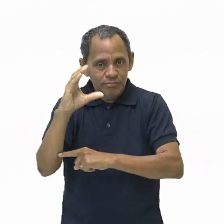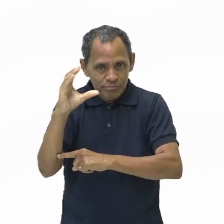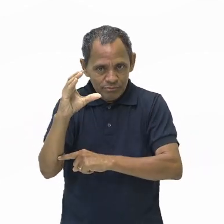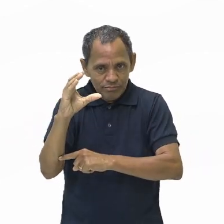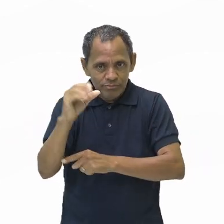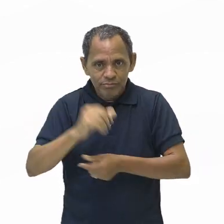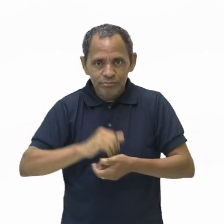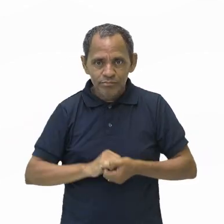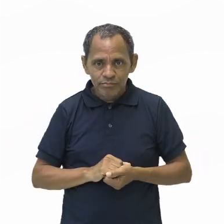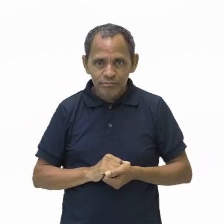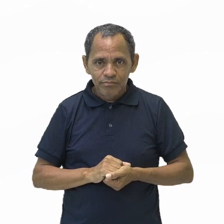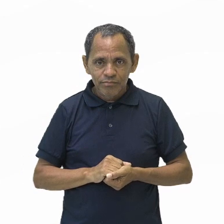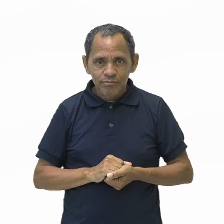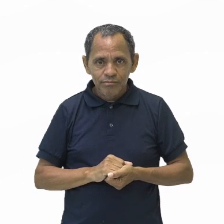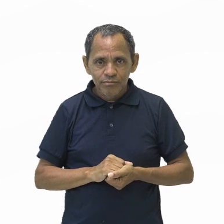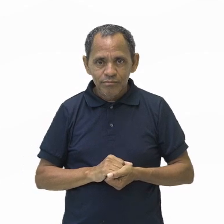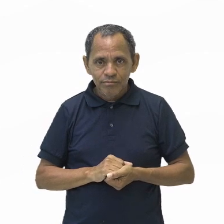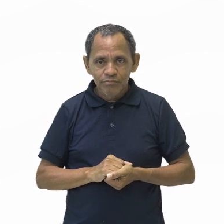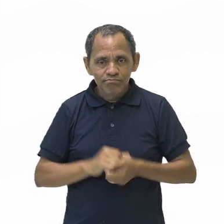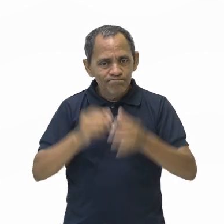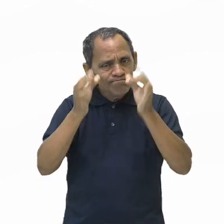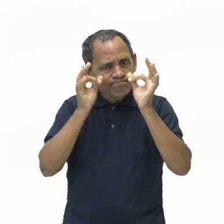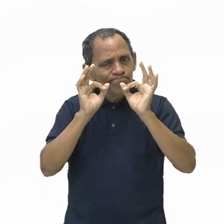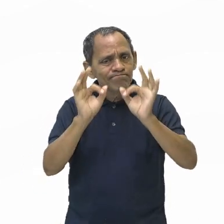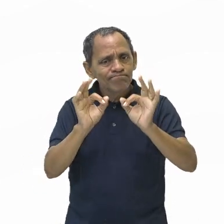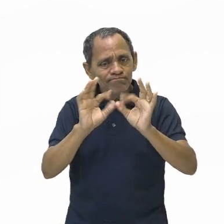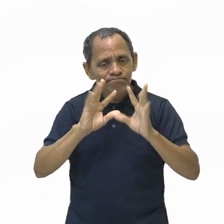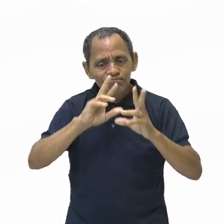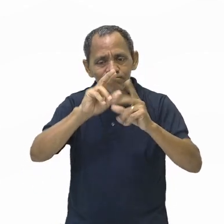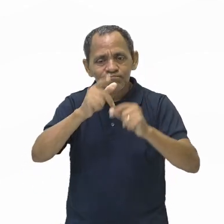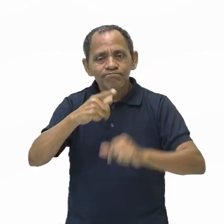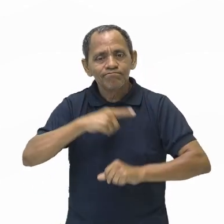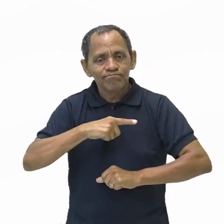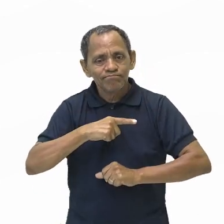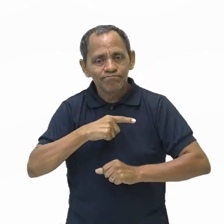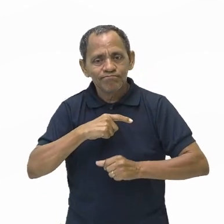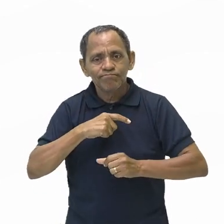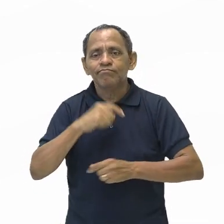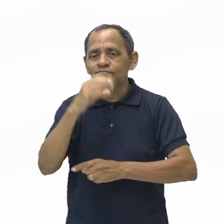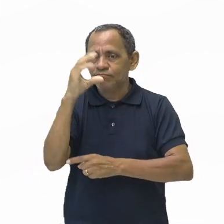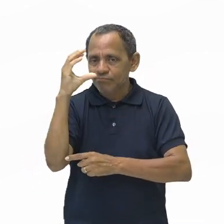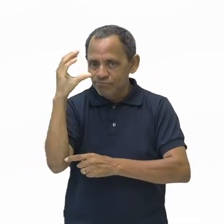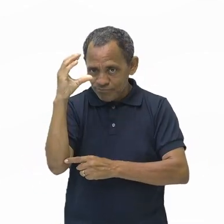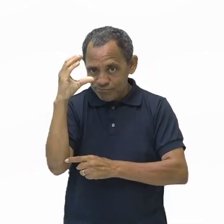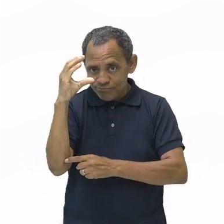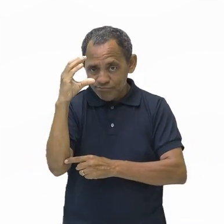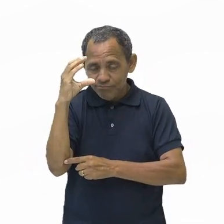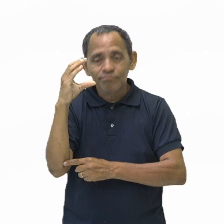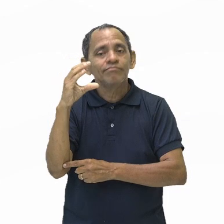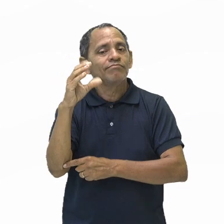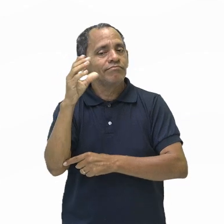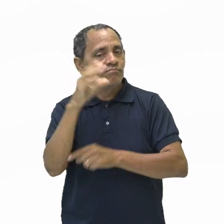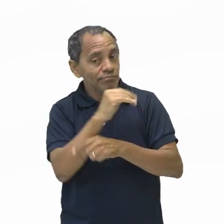tá? Então, presta bastante atenção que tudo que tiver carbono na natureza,